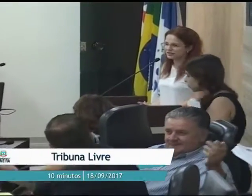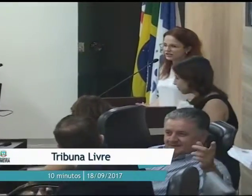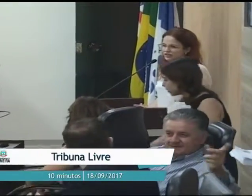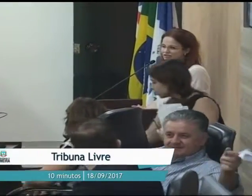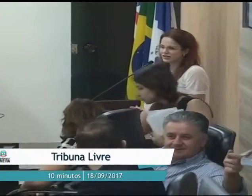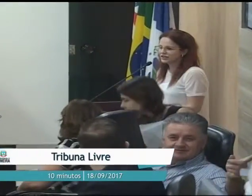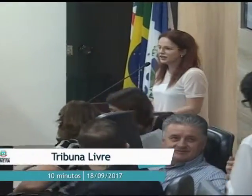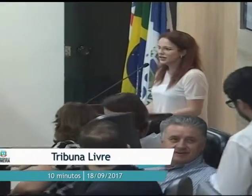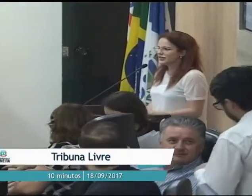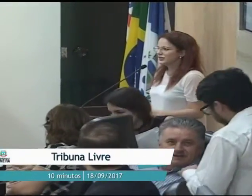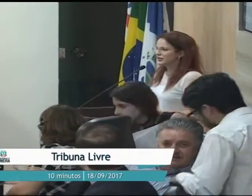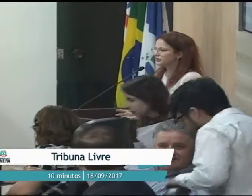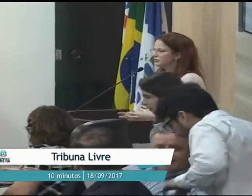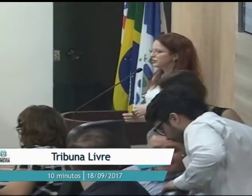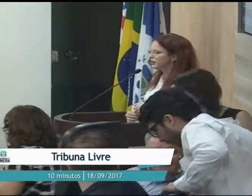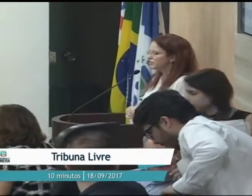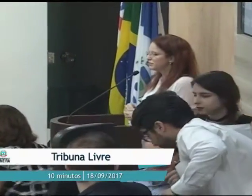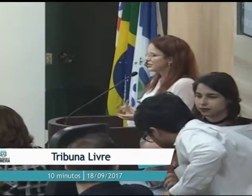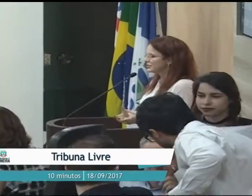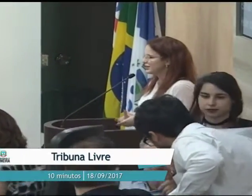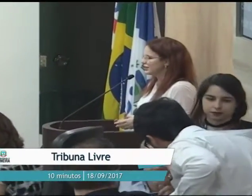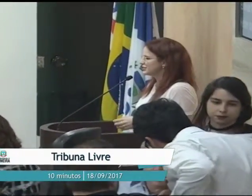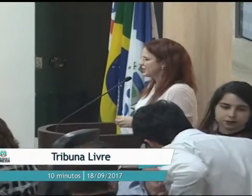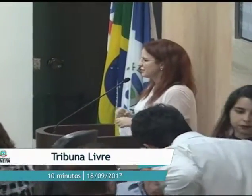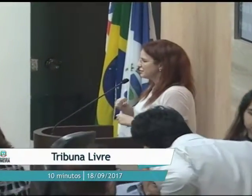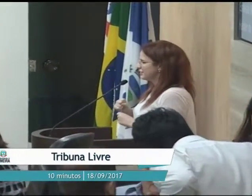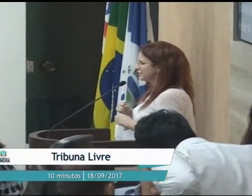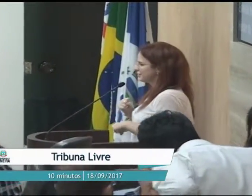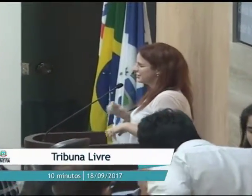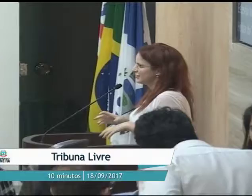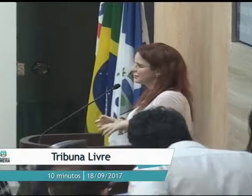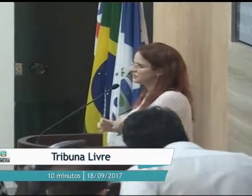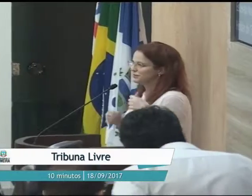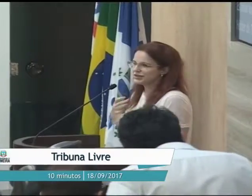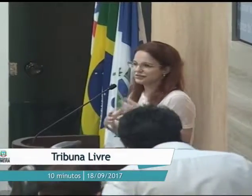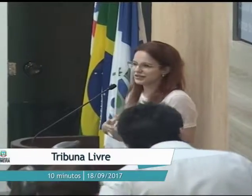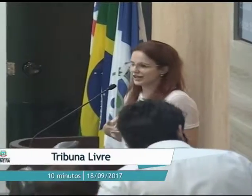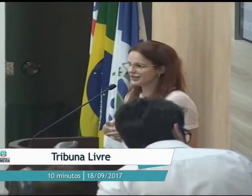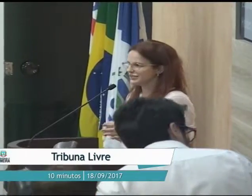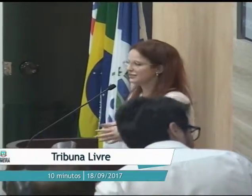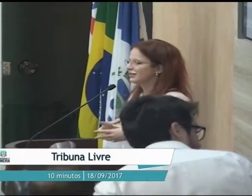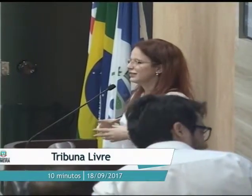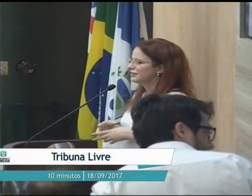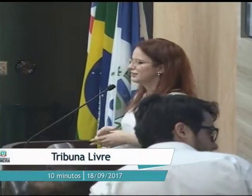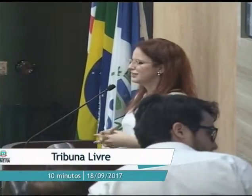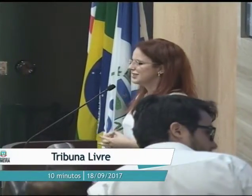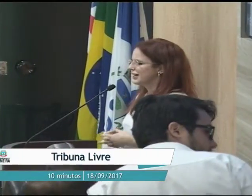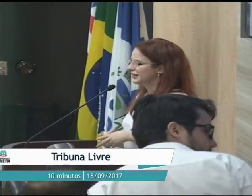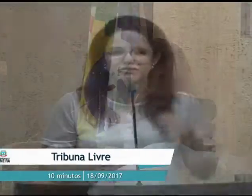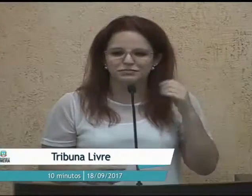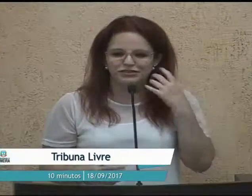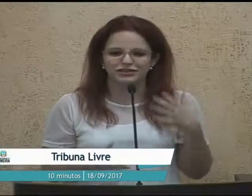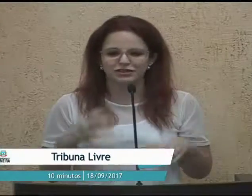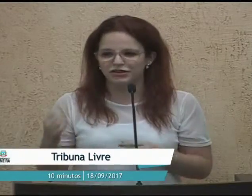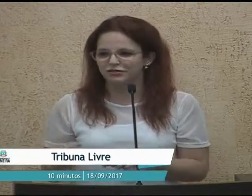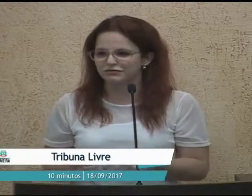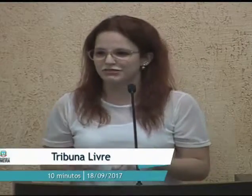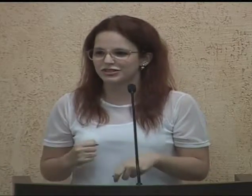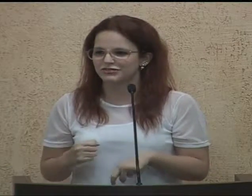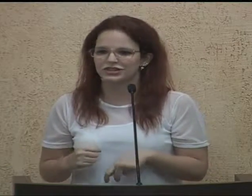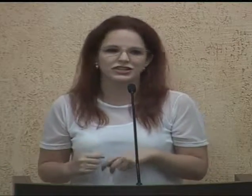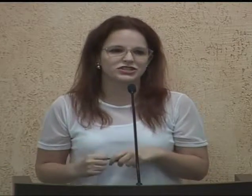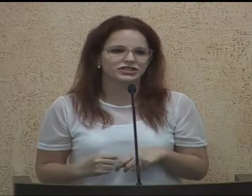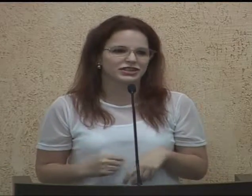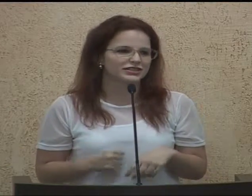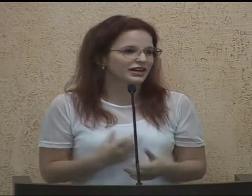fomentos para a gente, tanto quando ele começa a envelhecer e começa a apresentar os primeiros sinais. Então, fala assim, estou começando a me